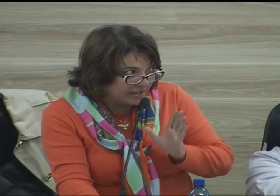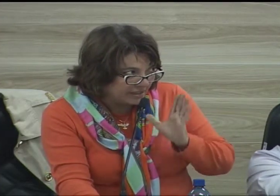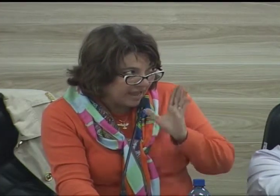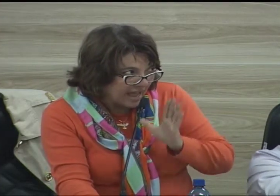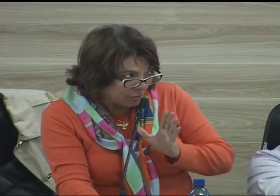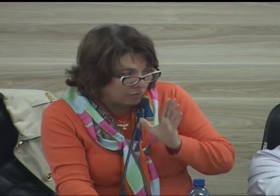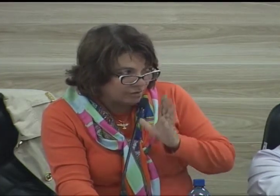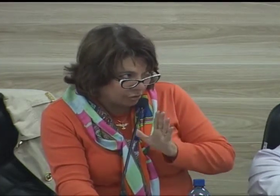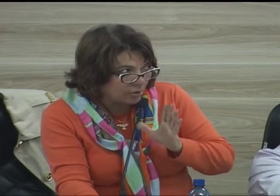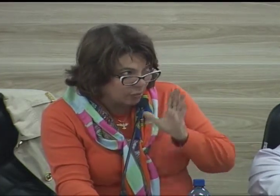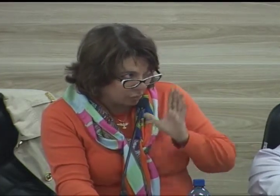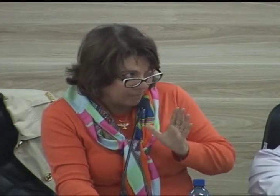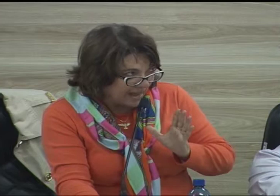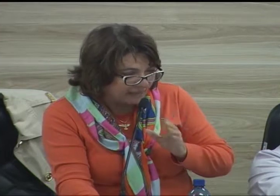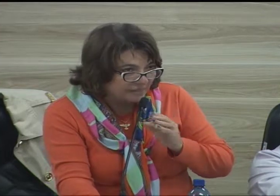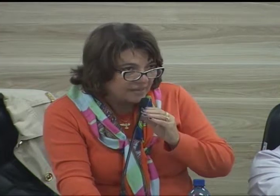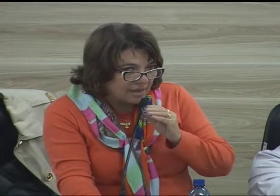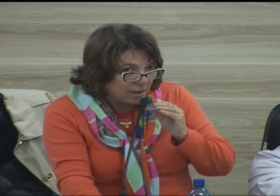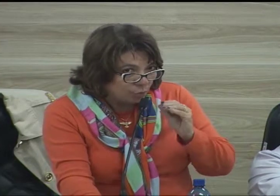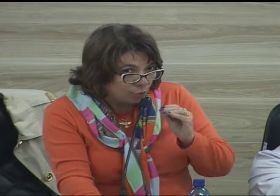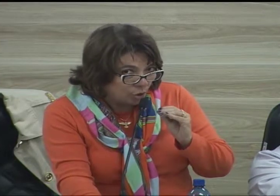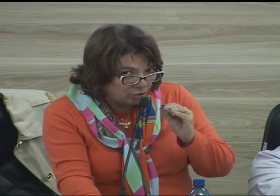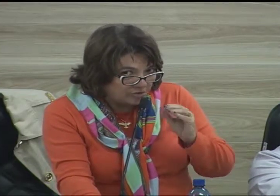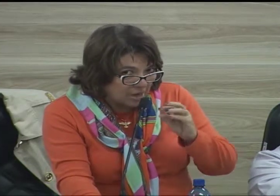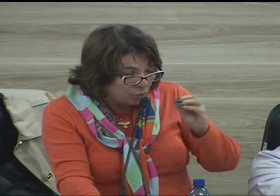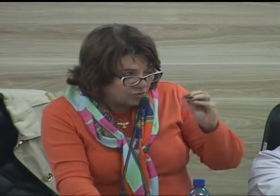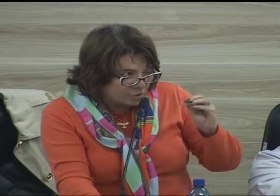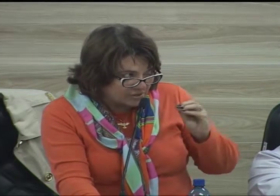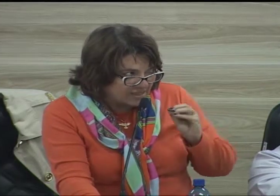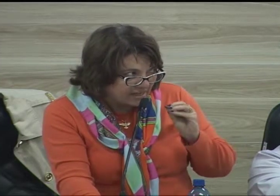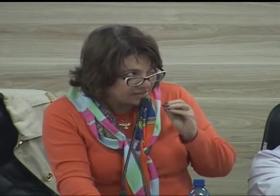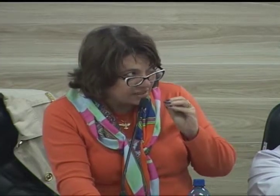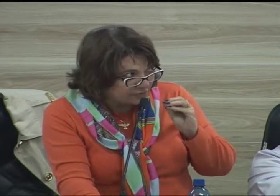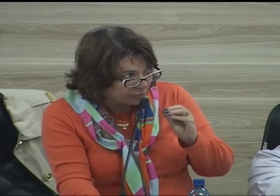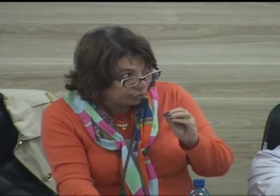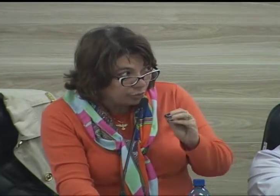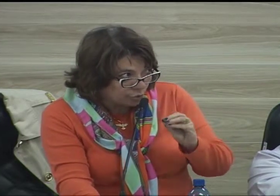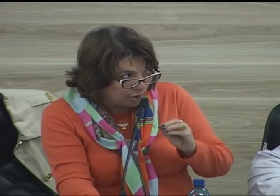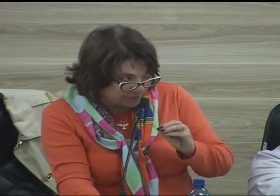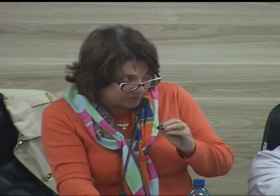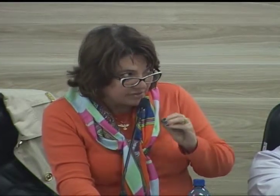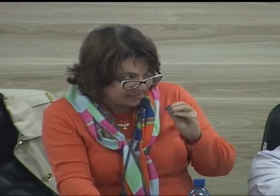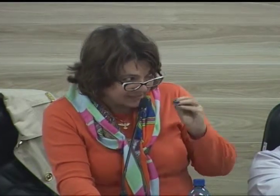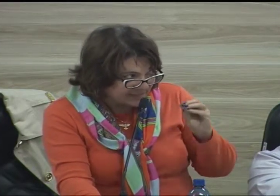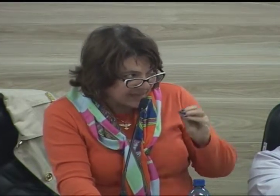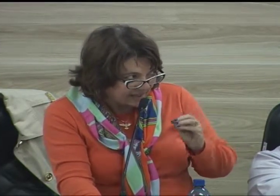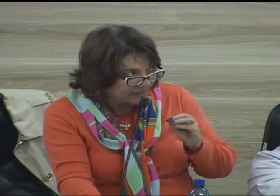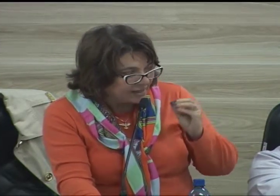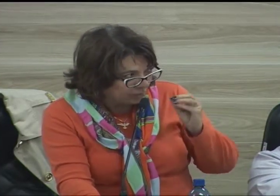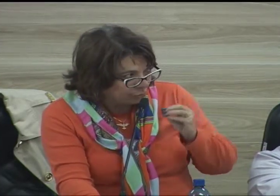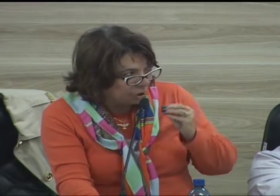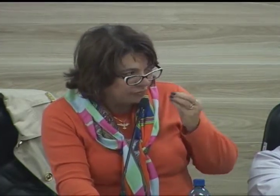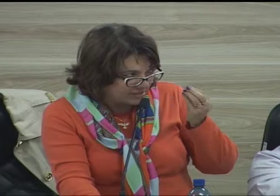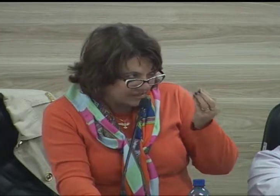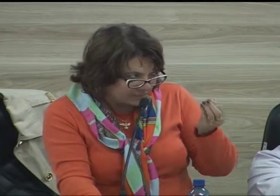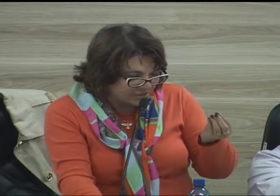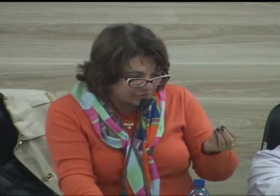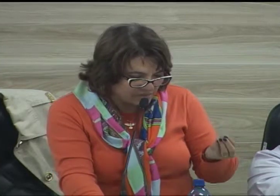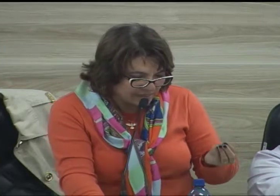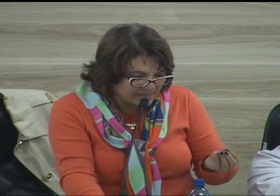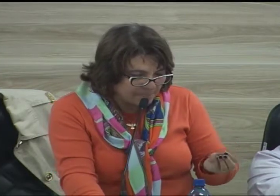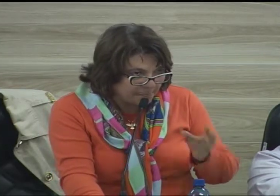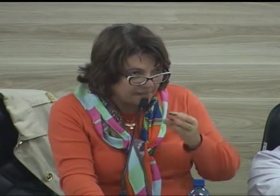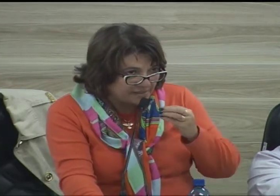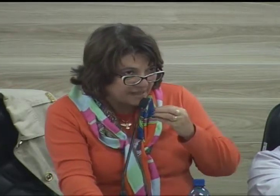Municipal de Álcool e Droga, o COMAD. Por todos, alguns conselhos, eles foram muito novos na cidade. Então, novos as